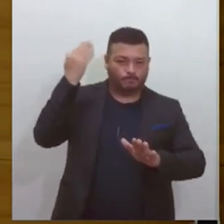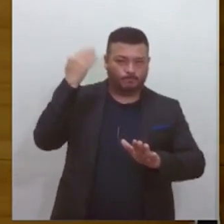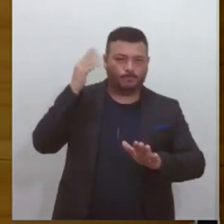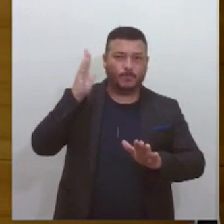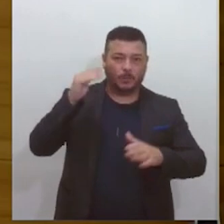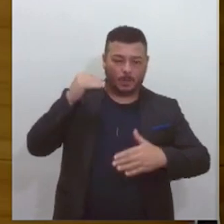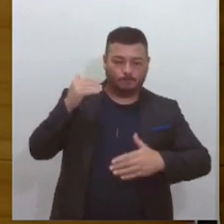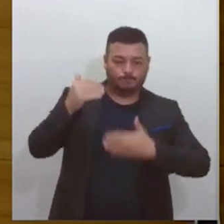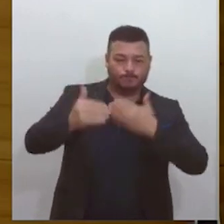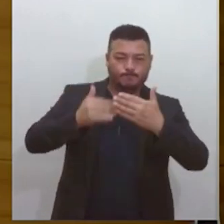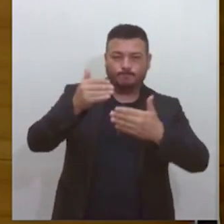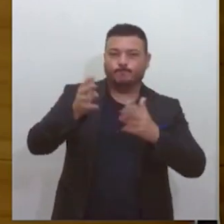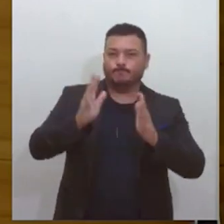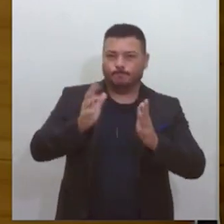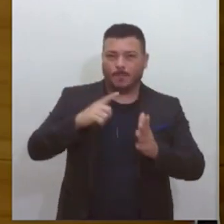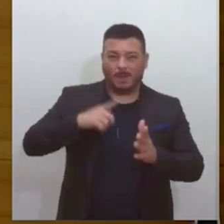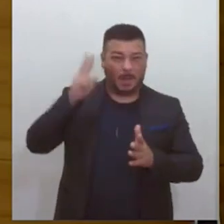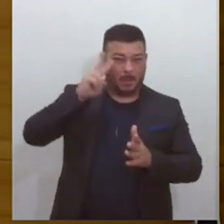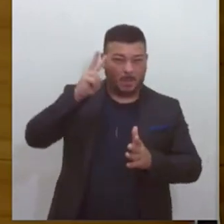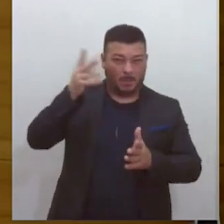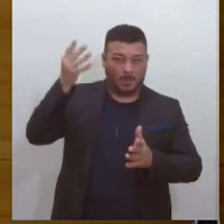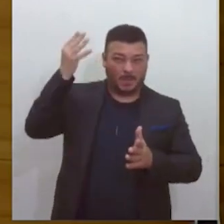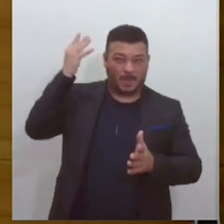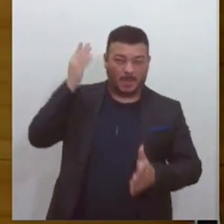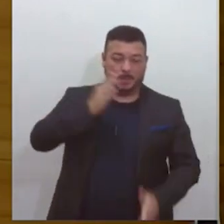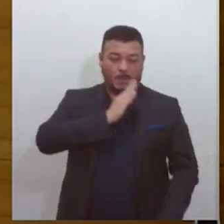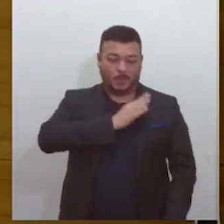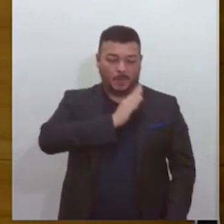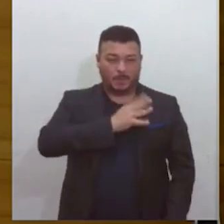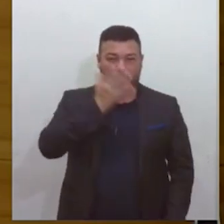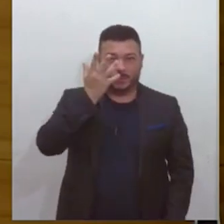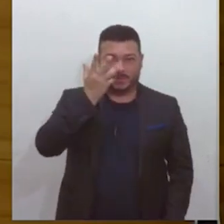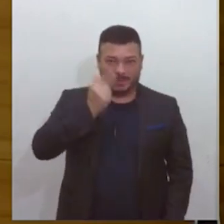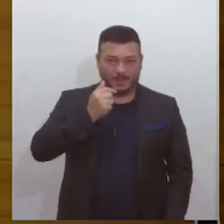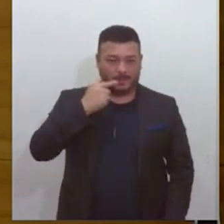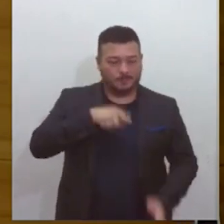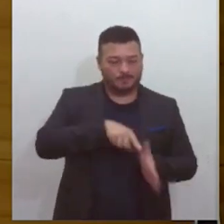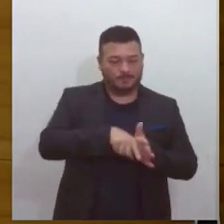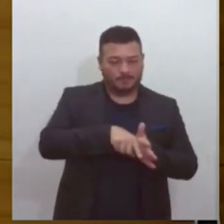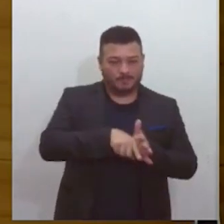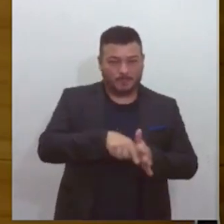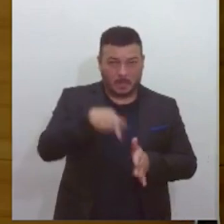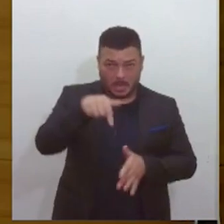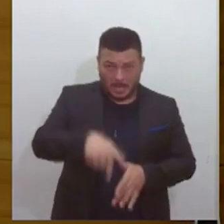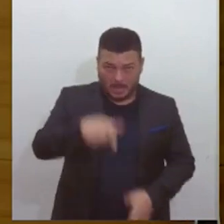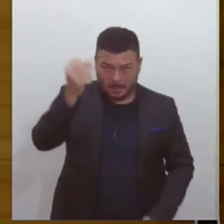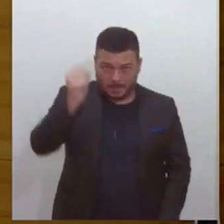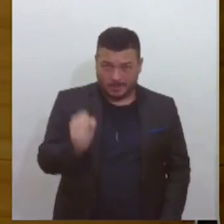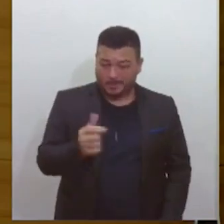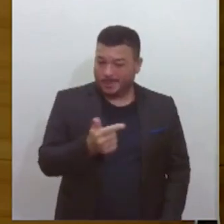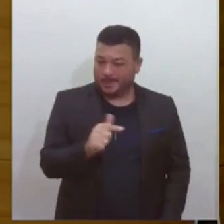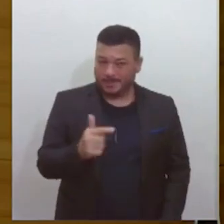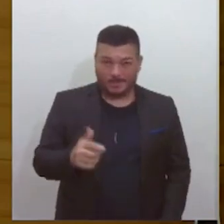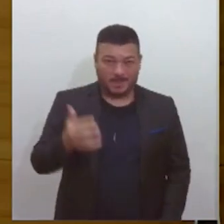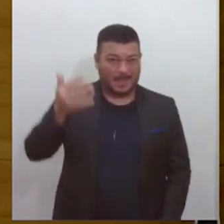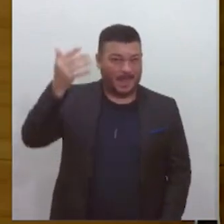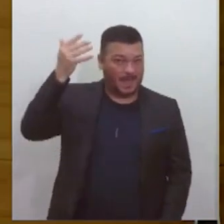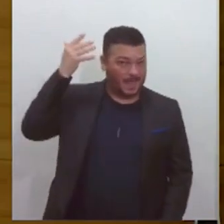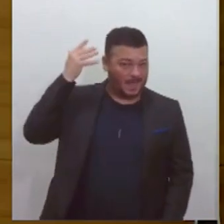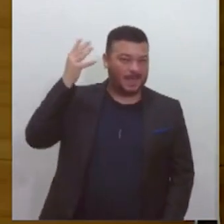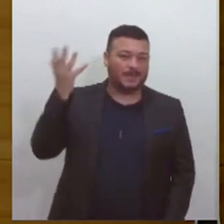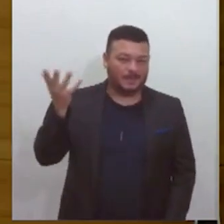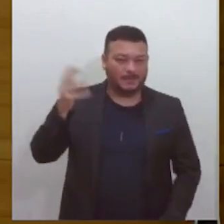eu comecei a fazer cardiopediatria, não havia cardiopediatria aqui em Sergipe. Nós iniciamos um